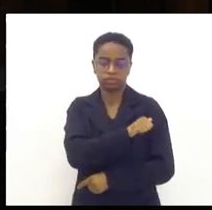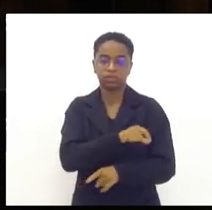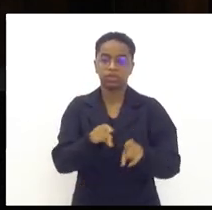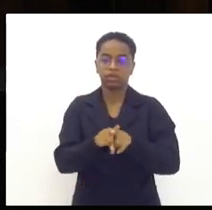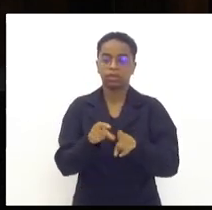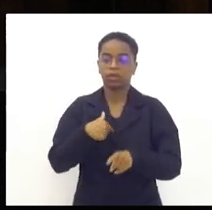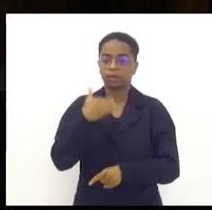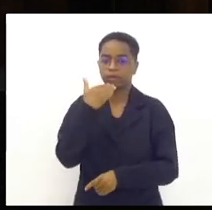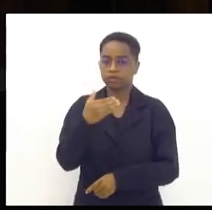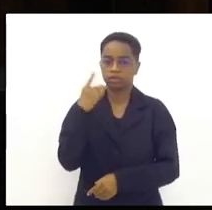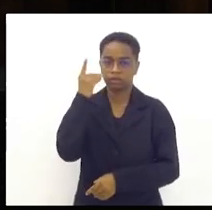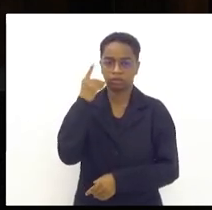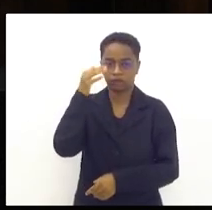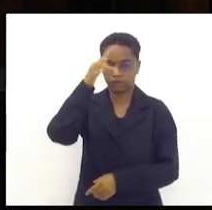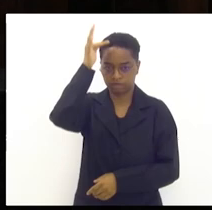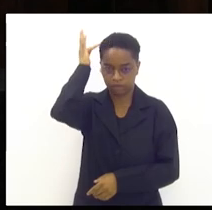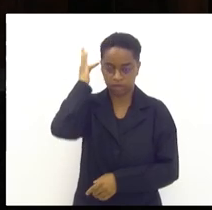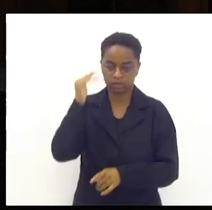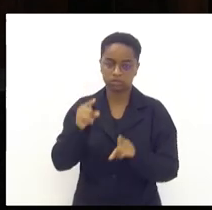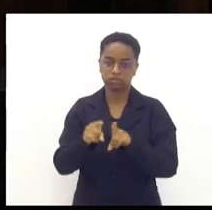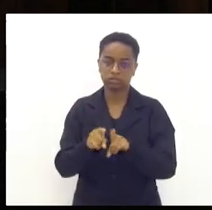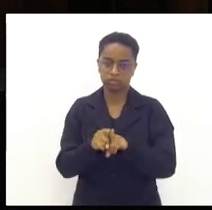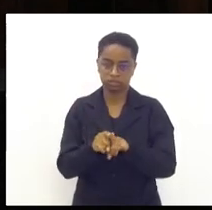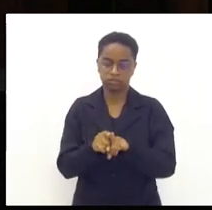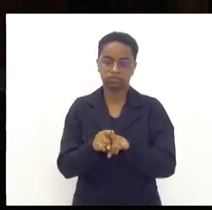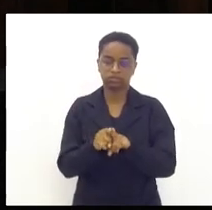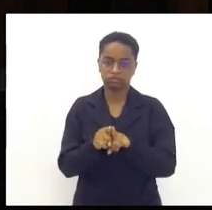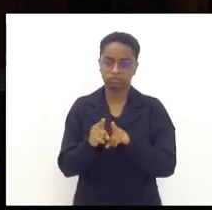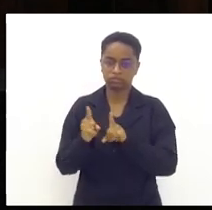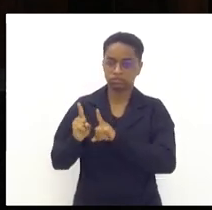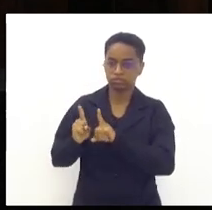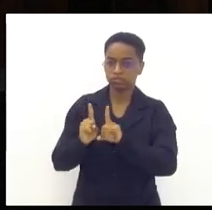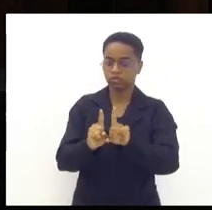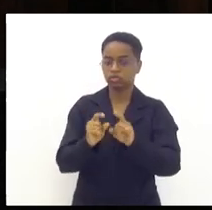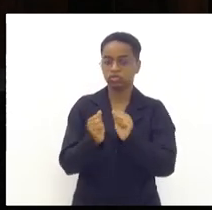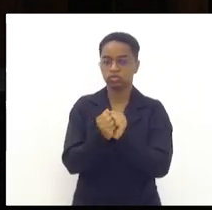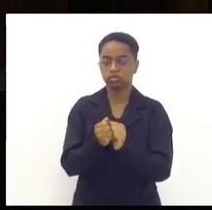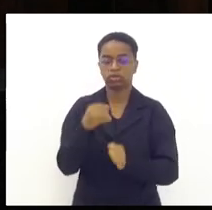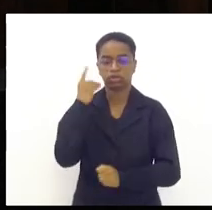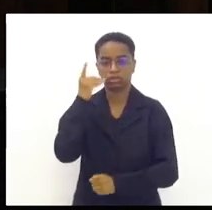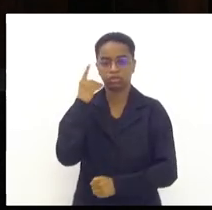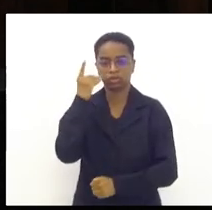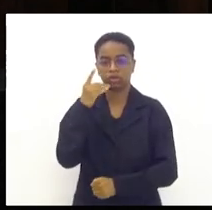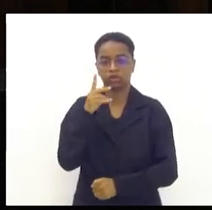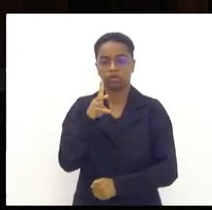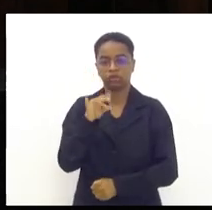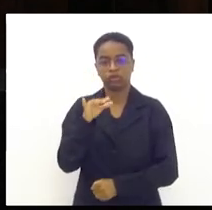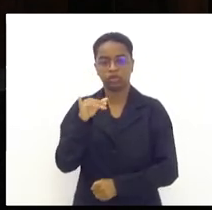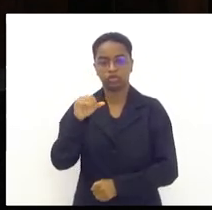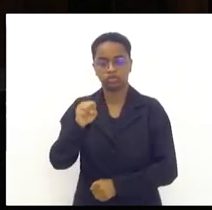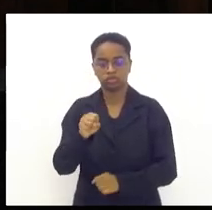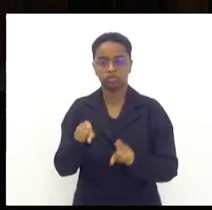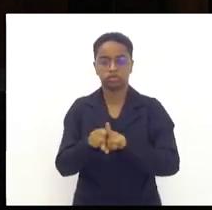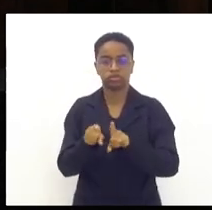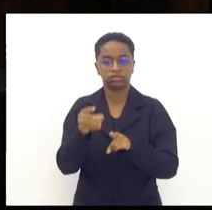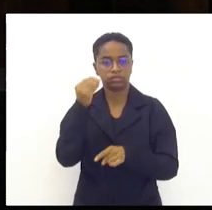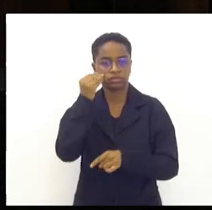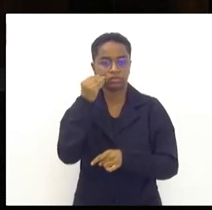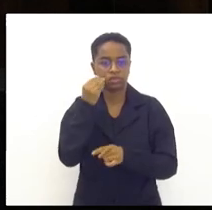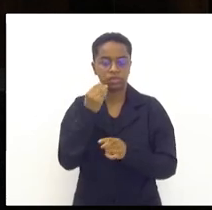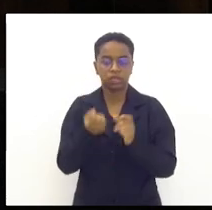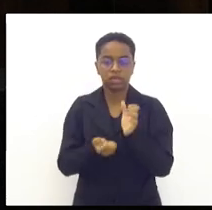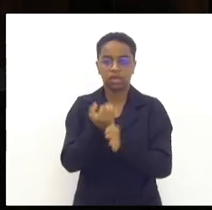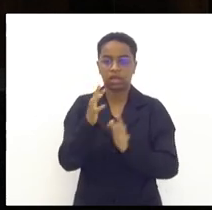ao deputado Fred Pacheco também que pudesse, junto com o deputado Vinícius Cozzolino, articular a